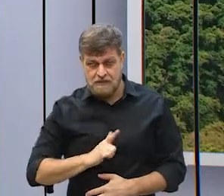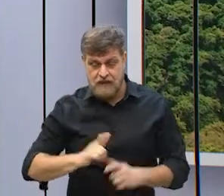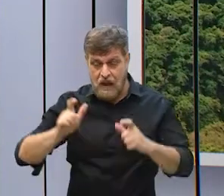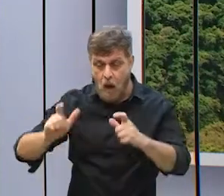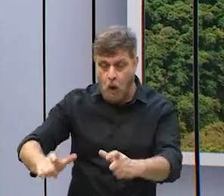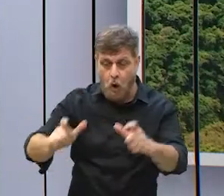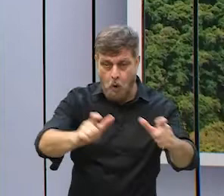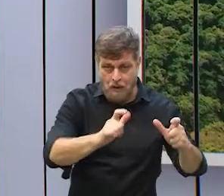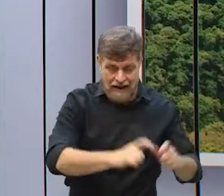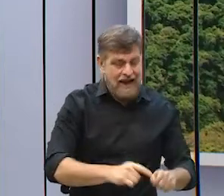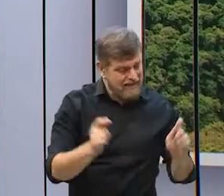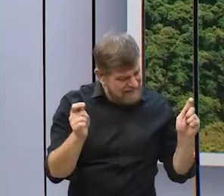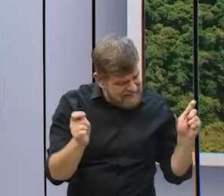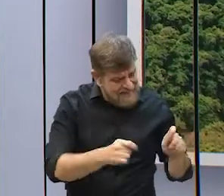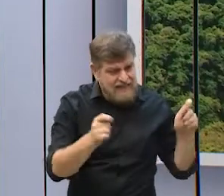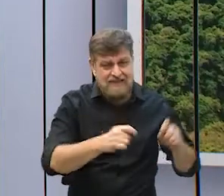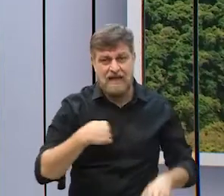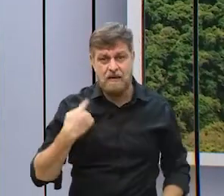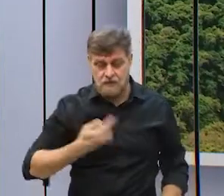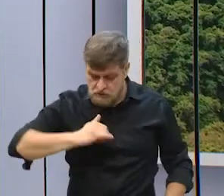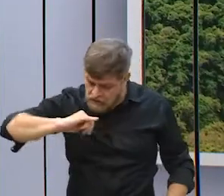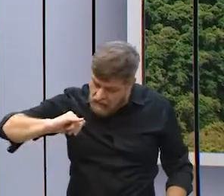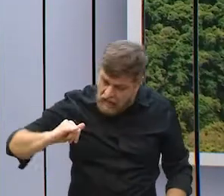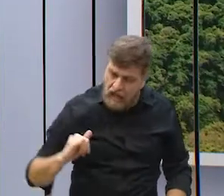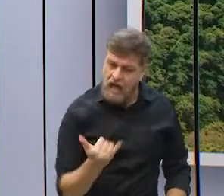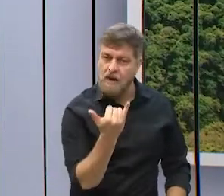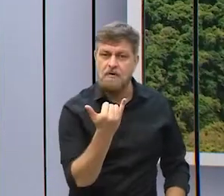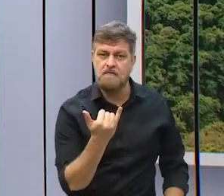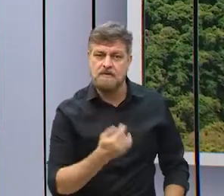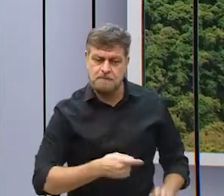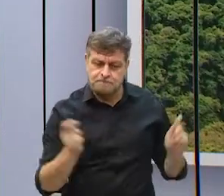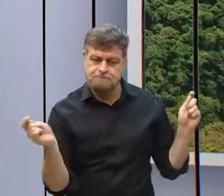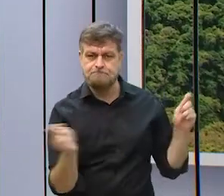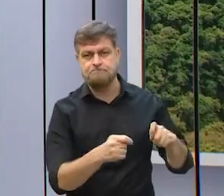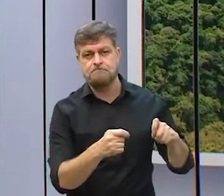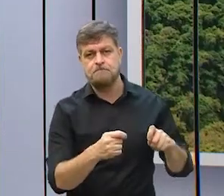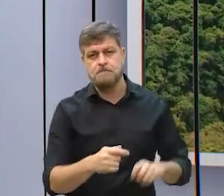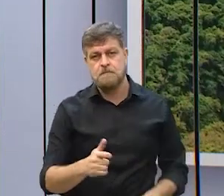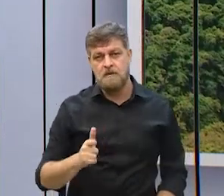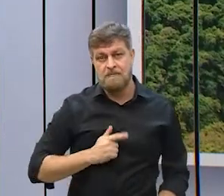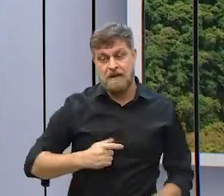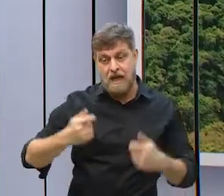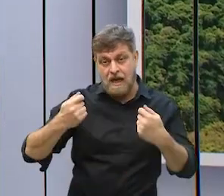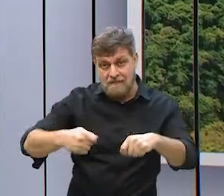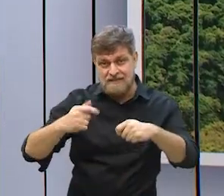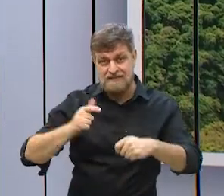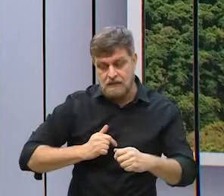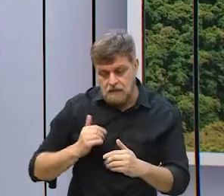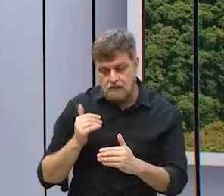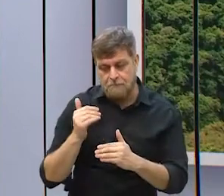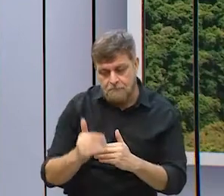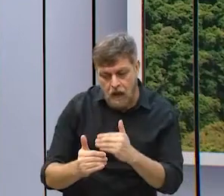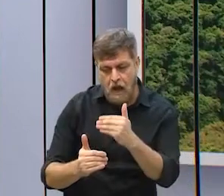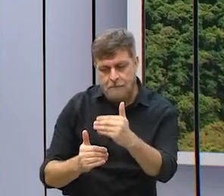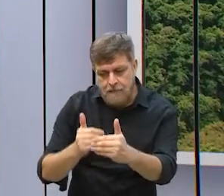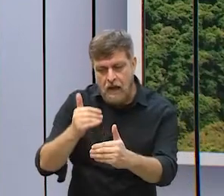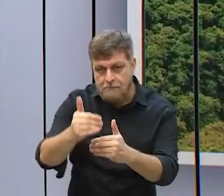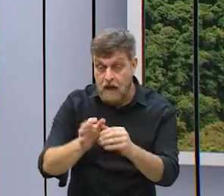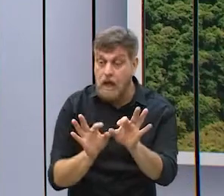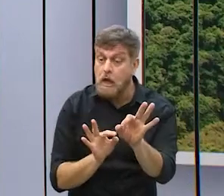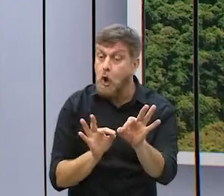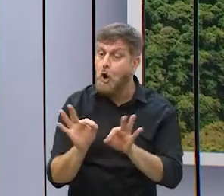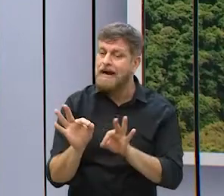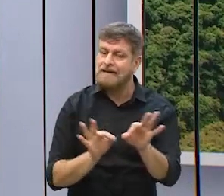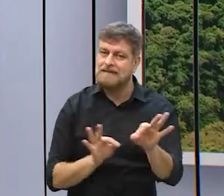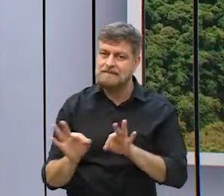espaço, condição para a gente aproveitar essas potencialidades. Mas é preciso, com calma, dando um passo de cada vez e de forma organizada.